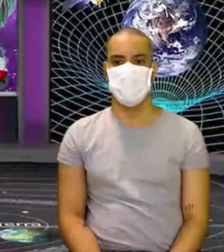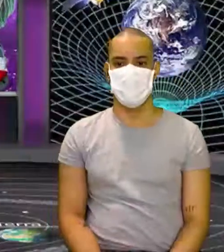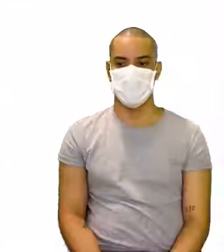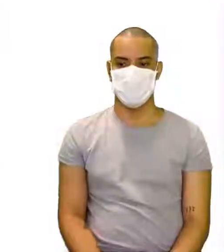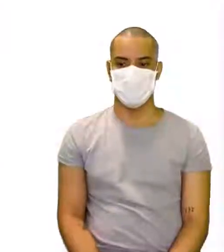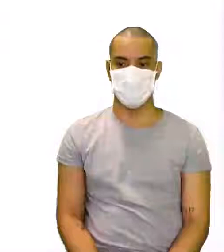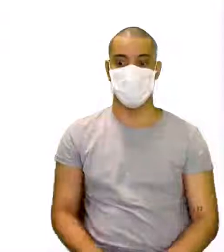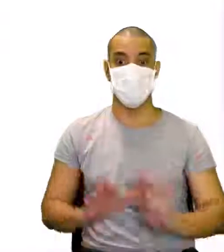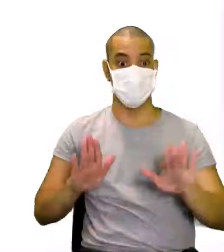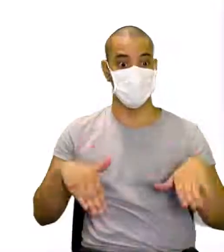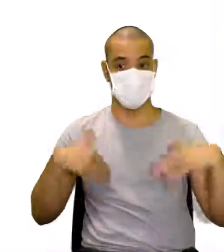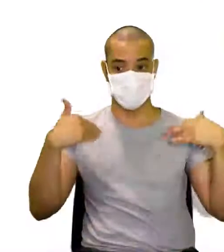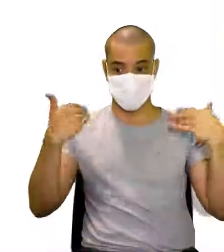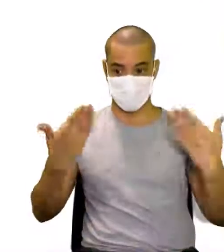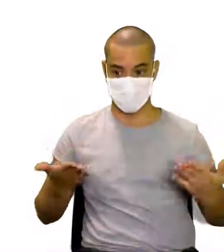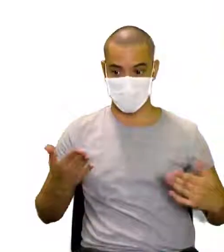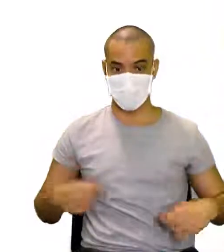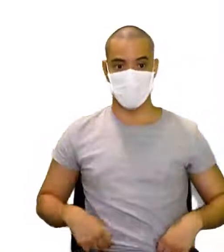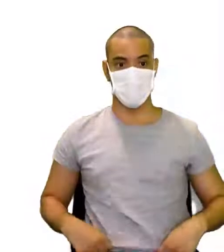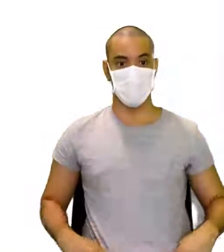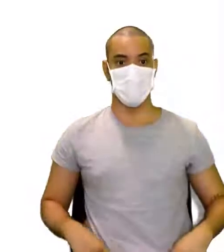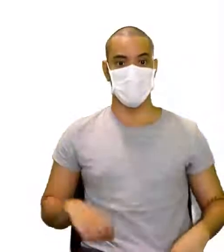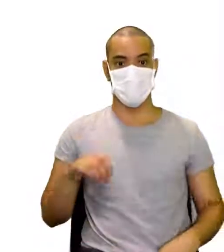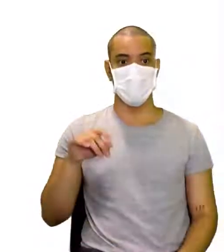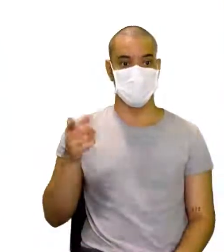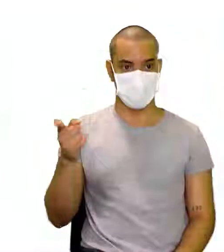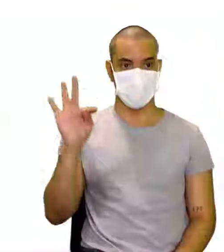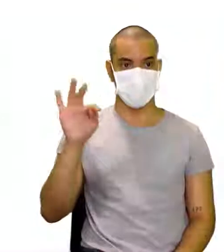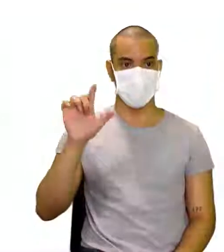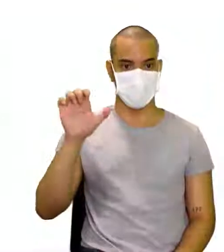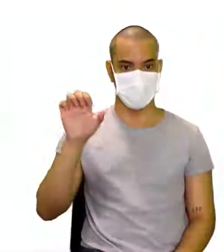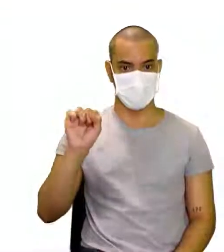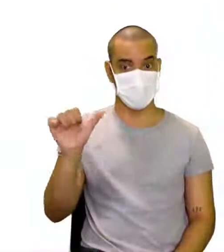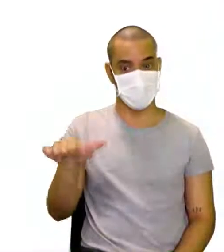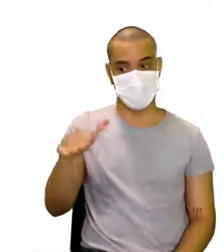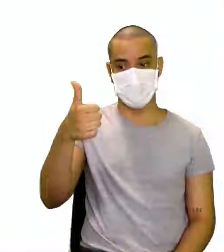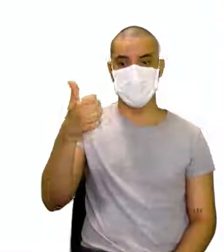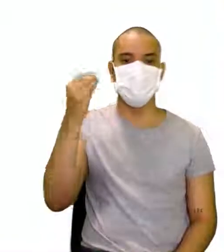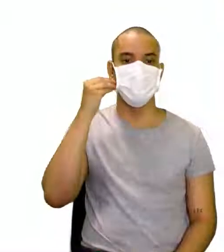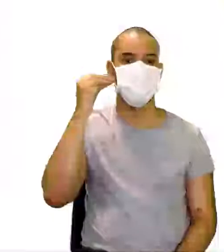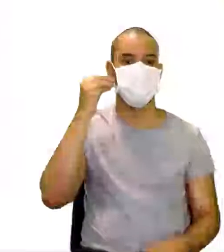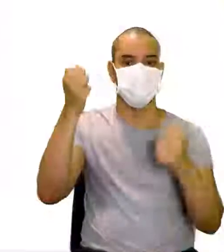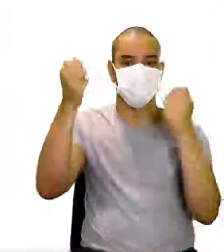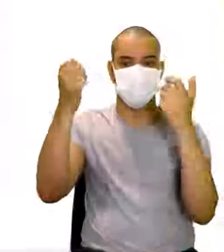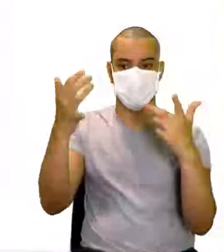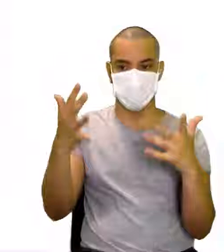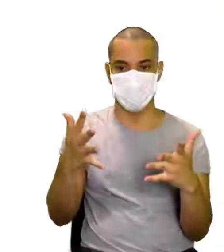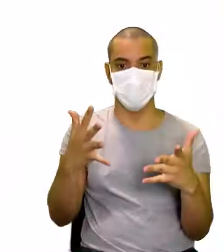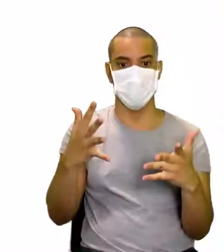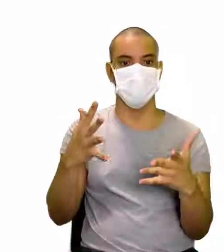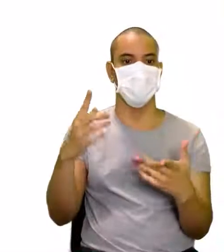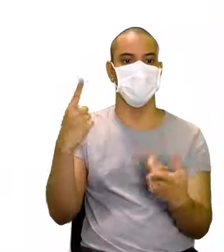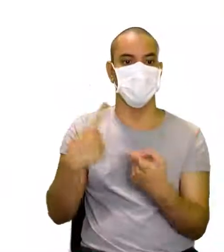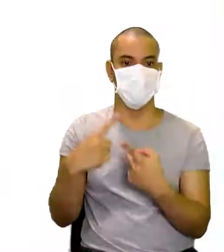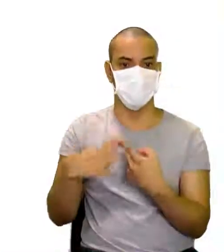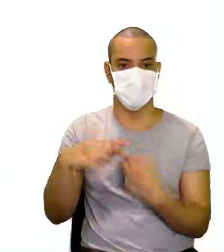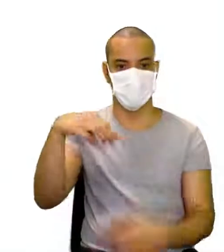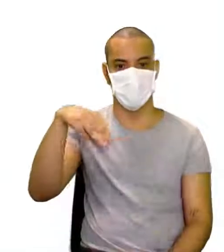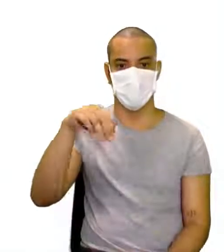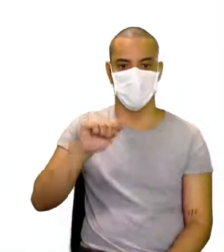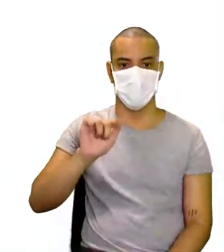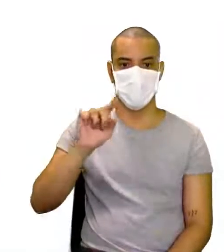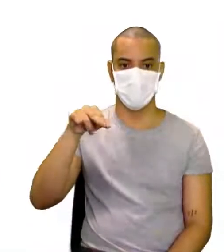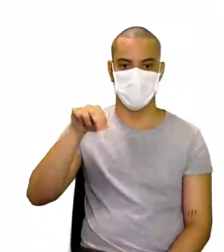só. Então, Tales foi o primeiro a tentar explicar o fenômeno afirmando que a magnetita, que é